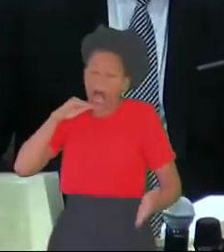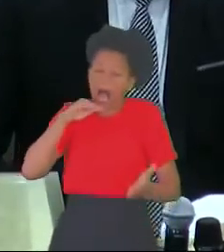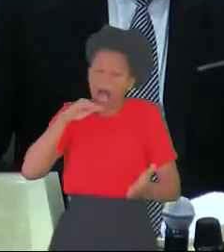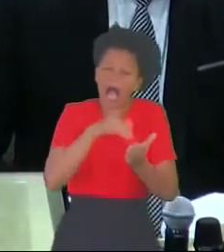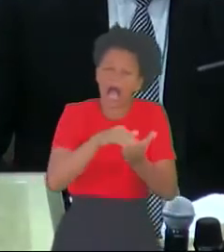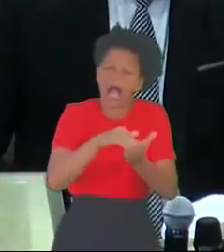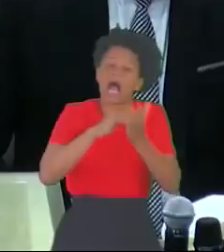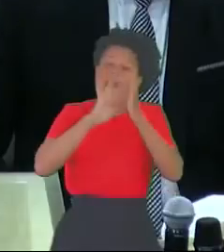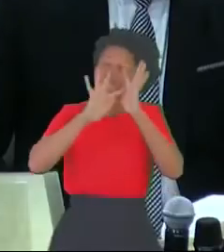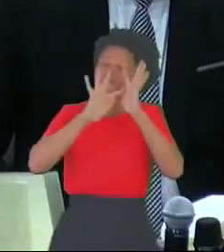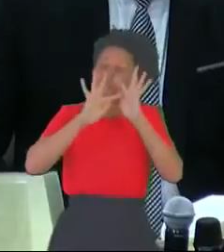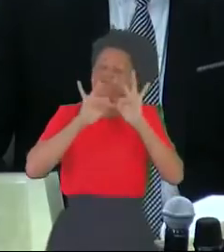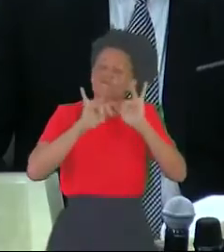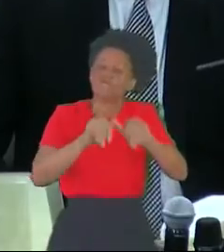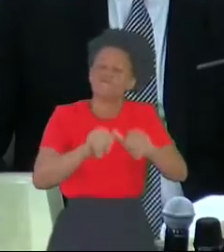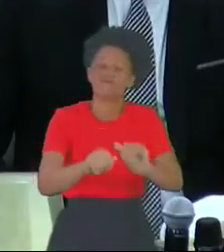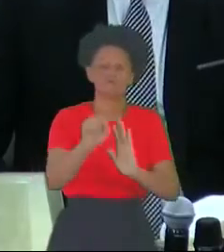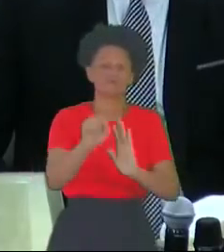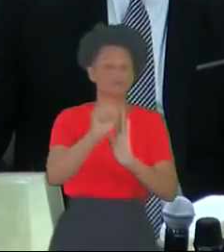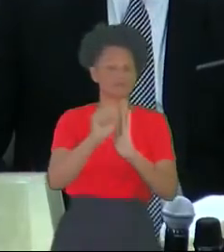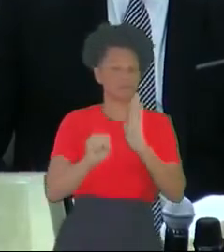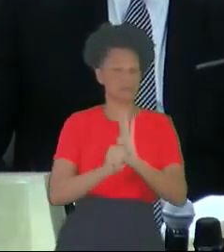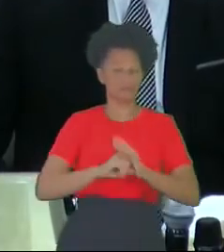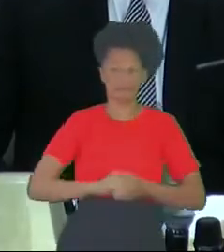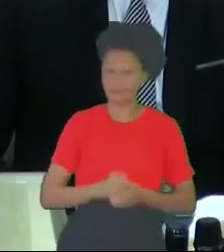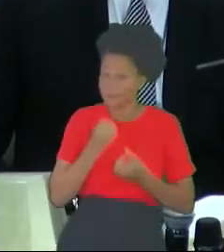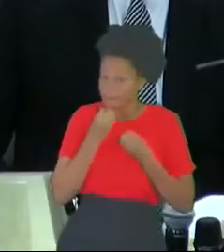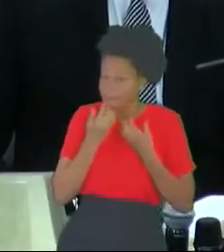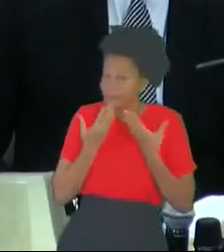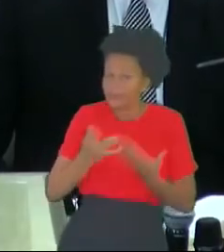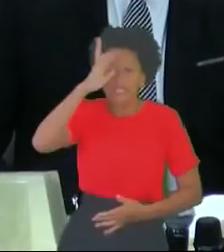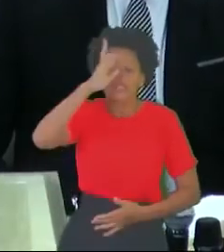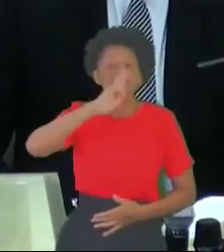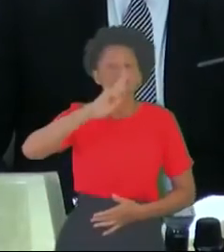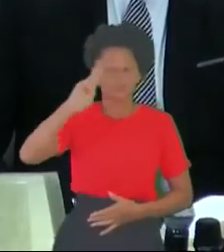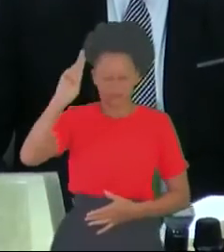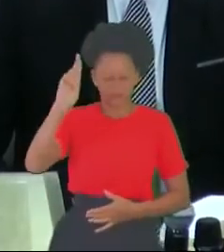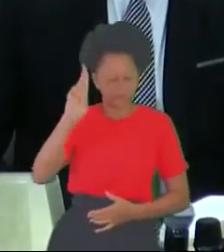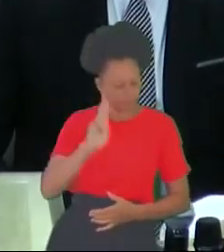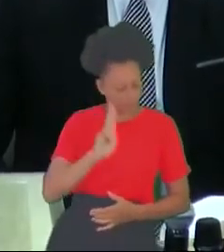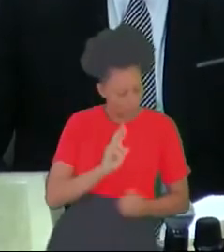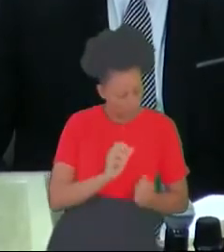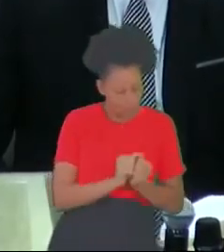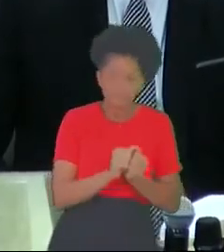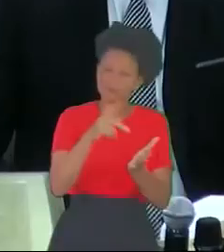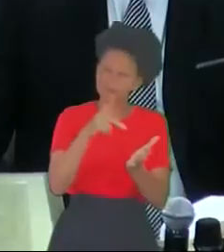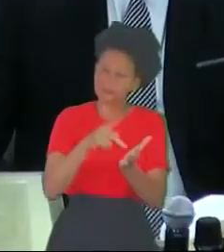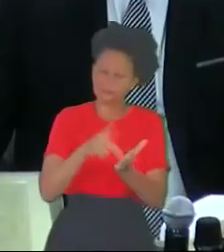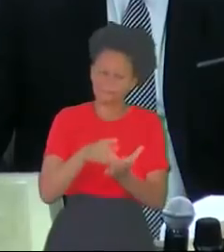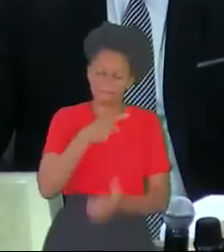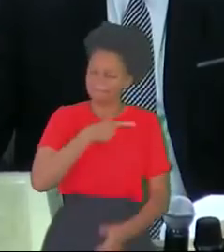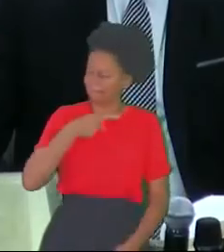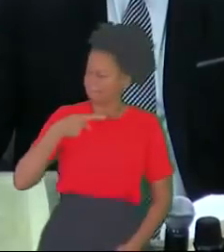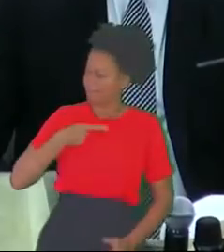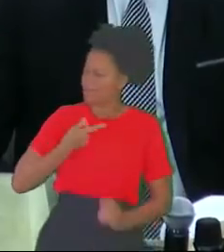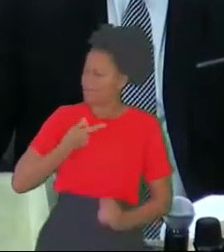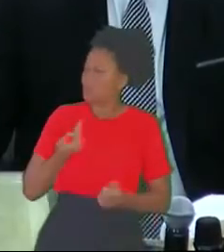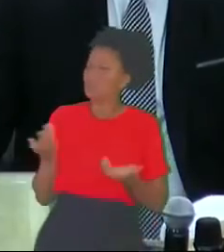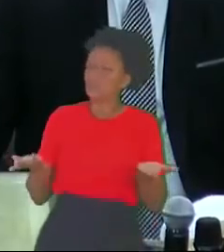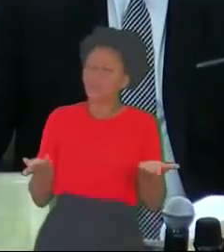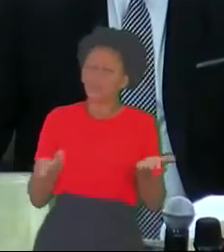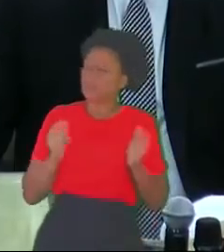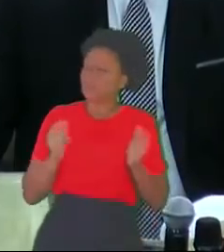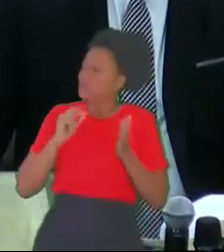irmãos? Bom, o Senhor está, é verdade. Pastor, e o que é que significa pedir